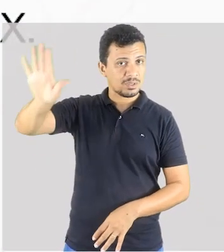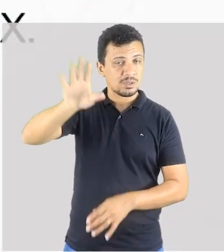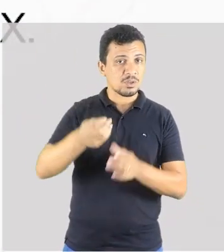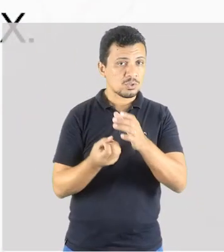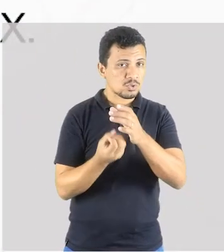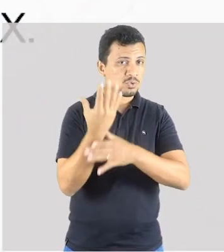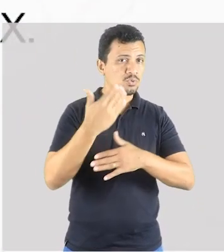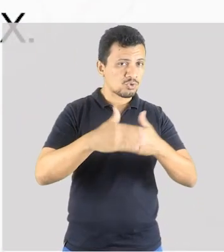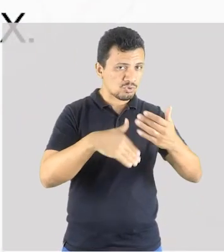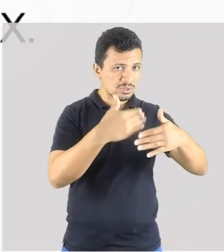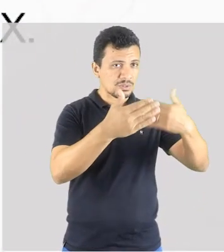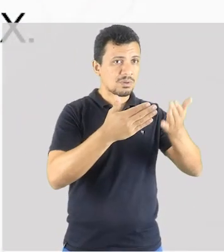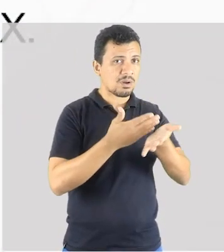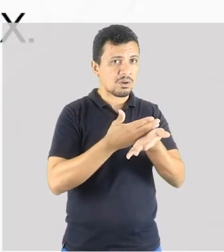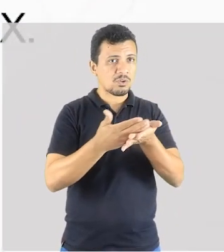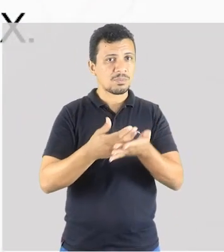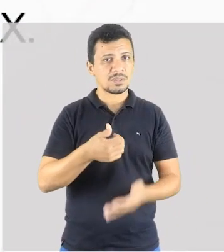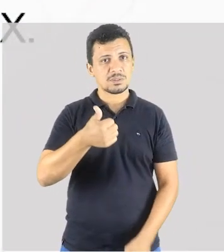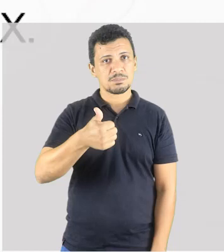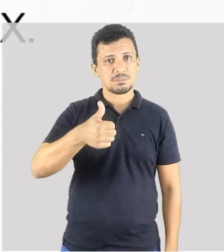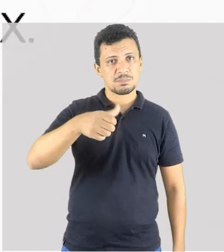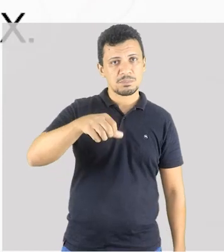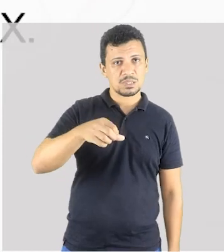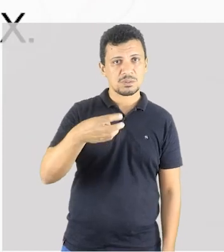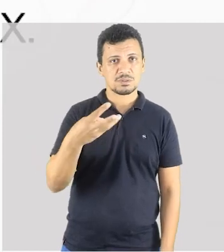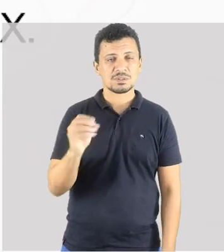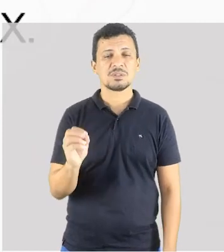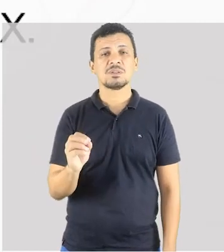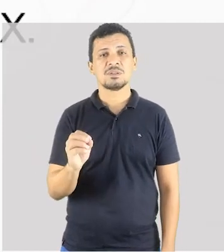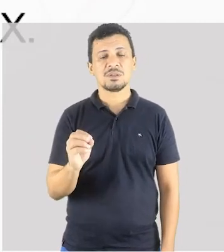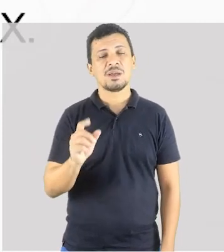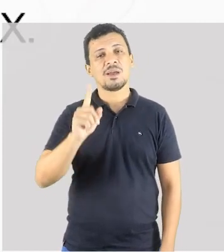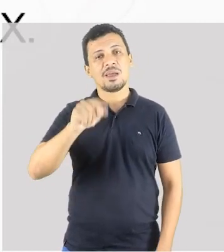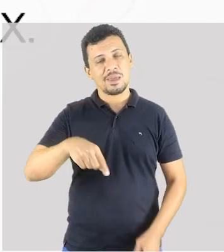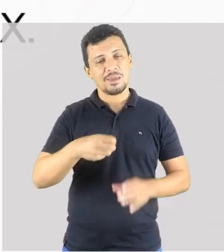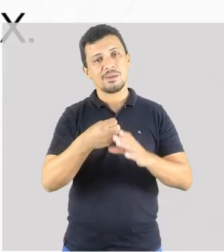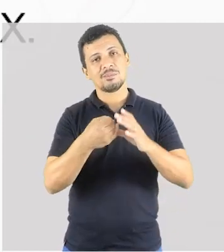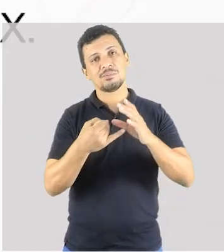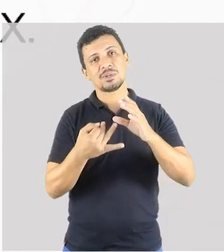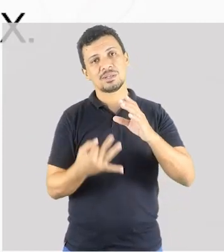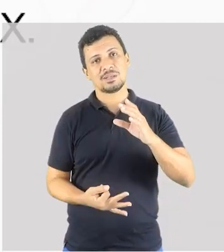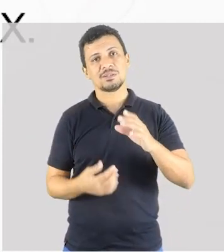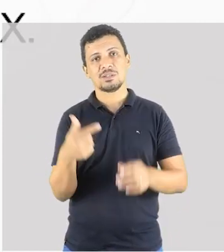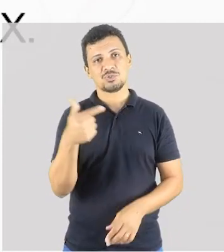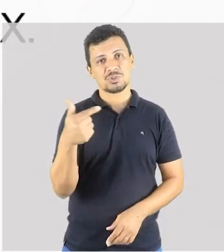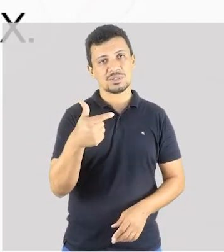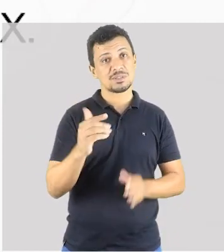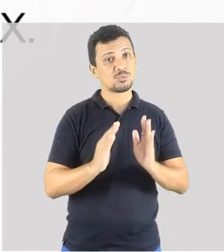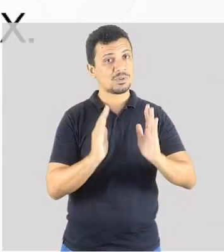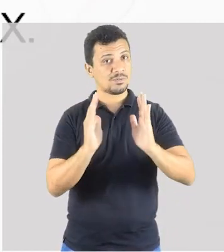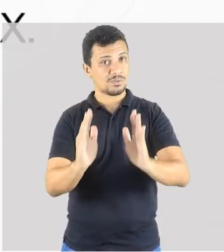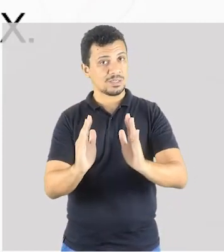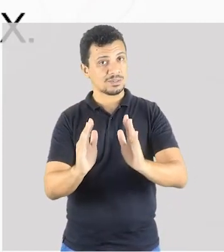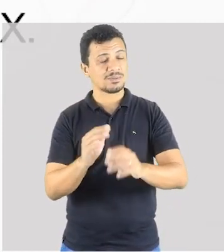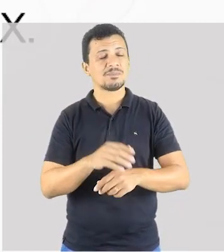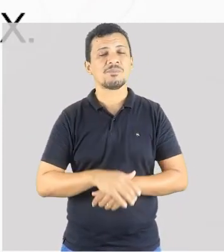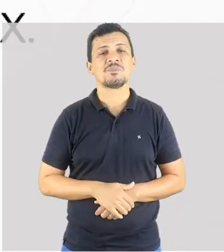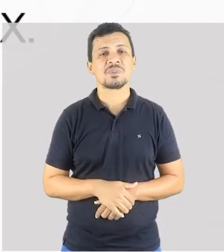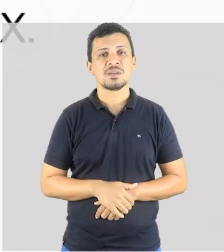se desenvolve a partir de 1930, porque é uma das características da segunda fase desse